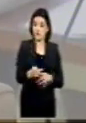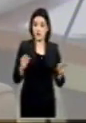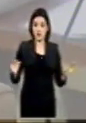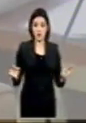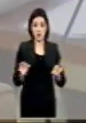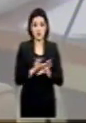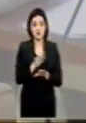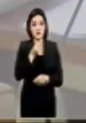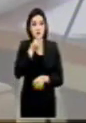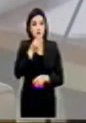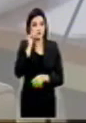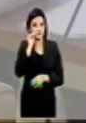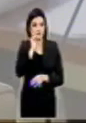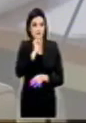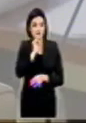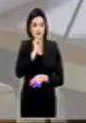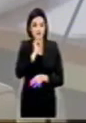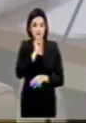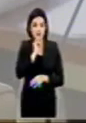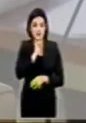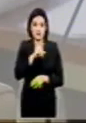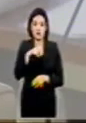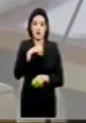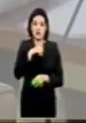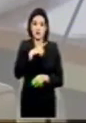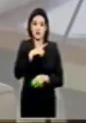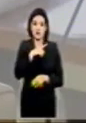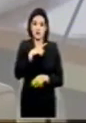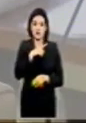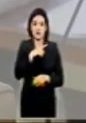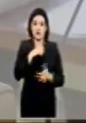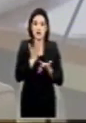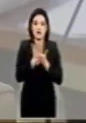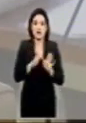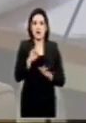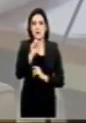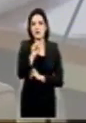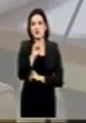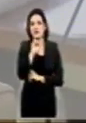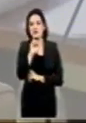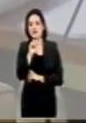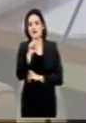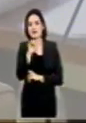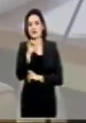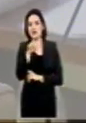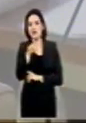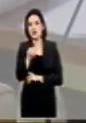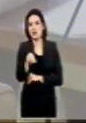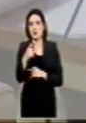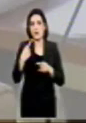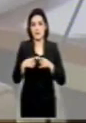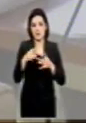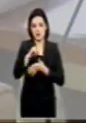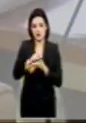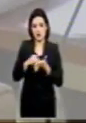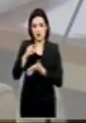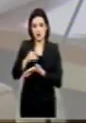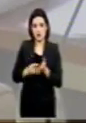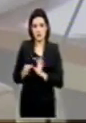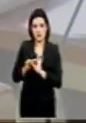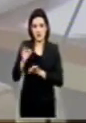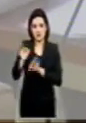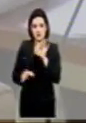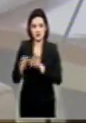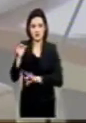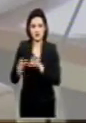por exemplo, ser encampada na hipótese de quebra de sigilo, pois que, nesse caso, a ordem judicial superveniente proferida por órgão